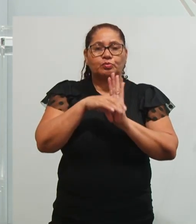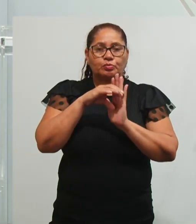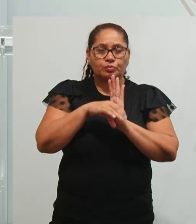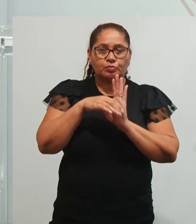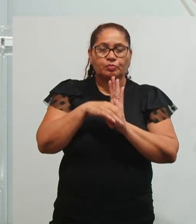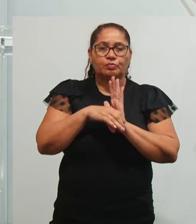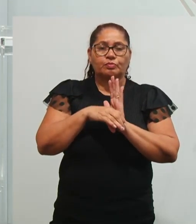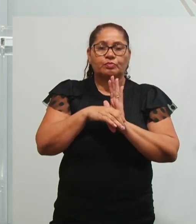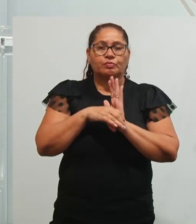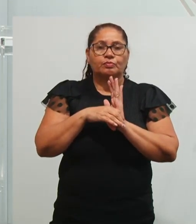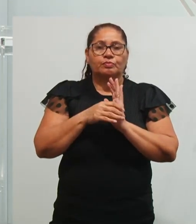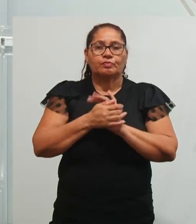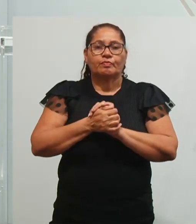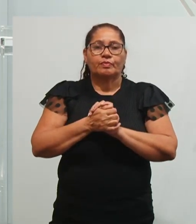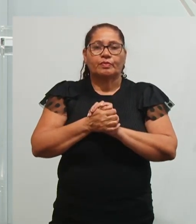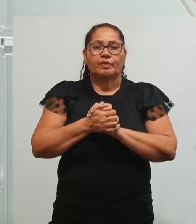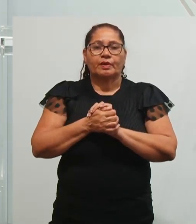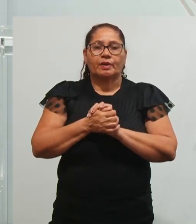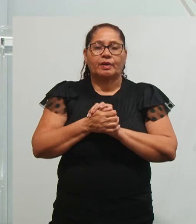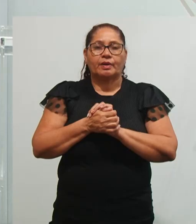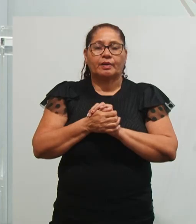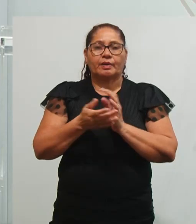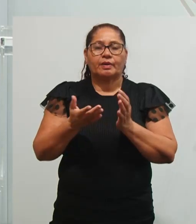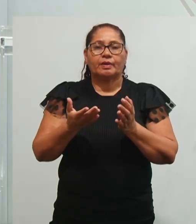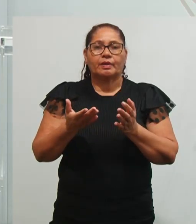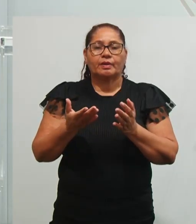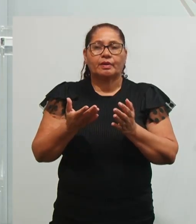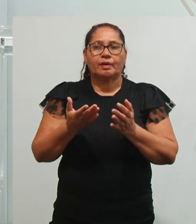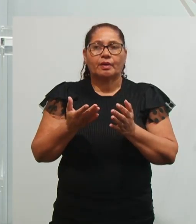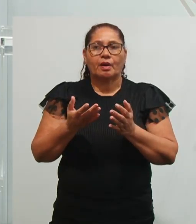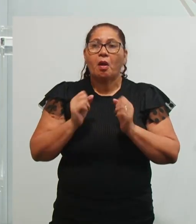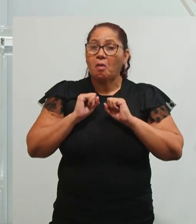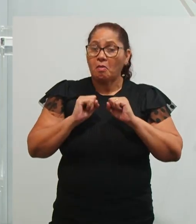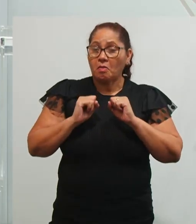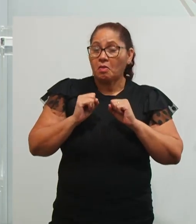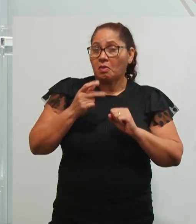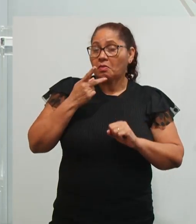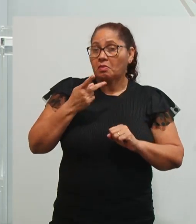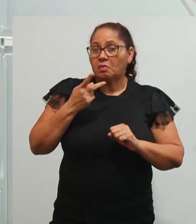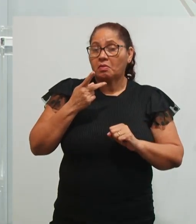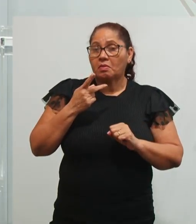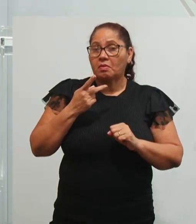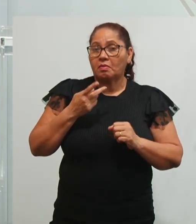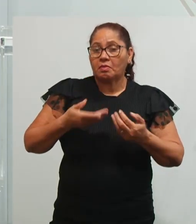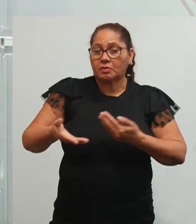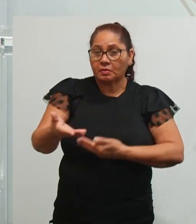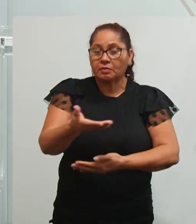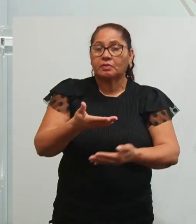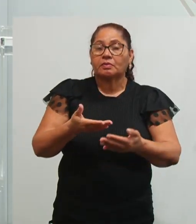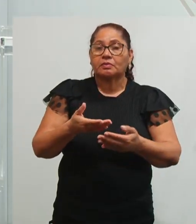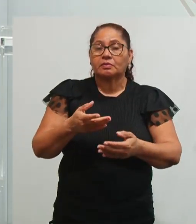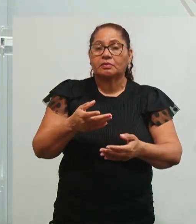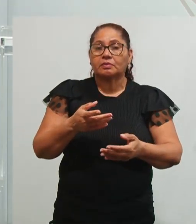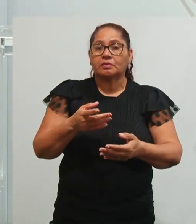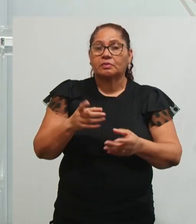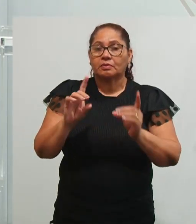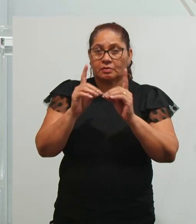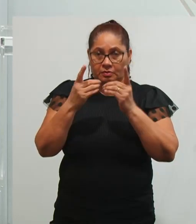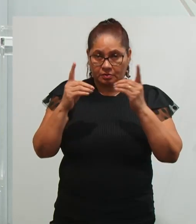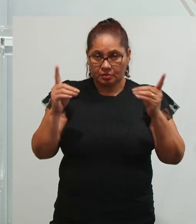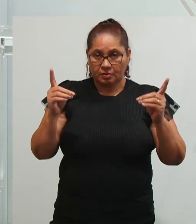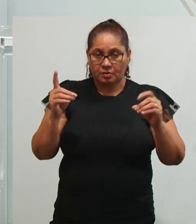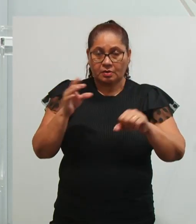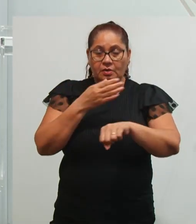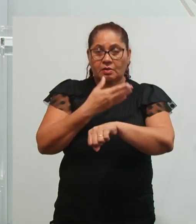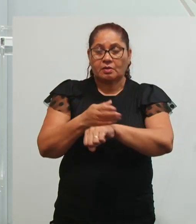essa é a intenção. A gente poderia dizer que a diferença entre a intervenção didática e a prática